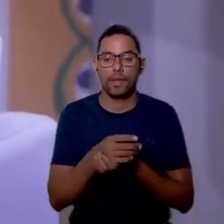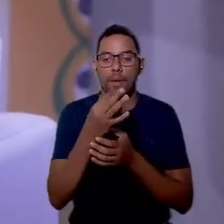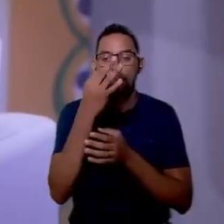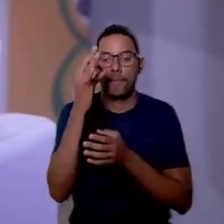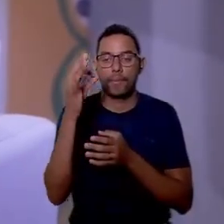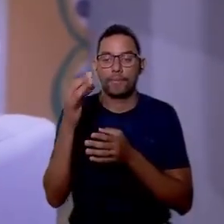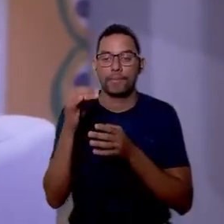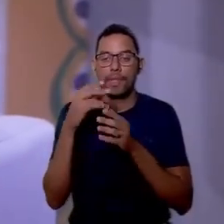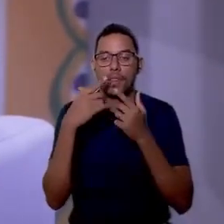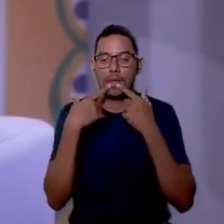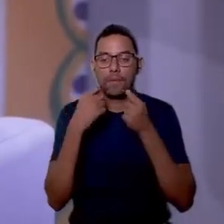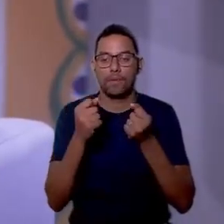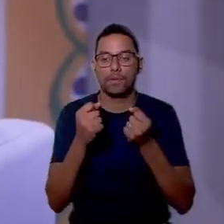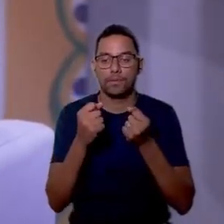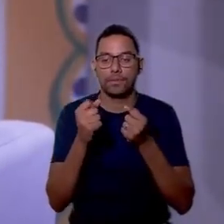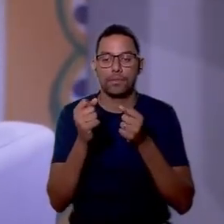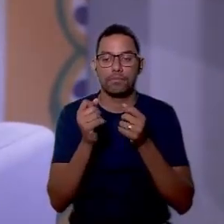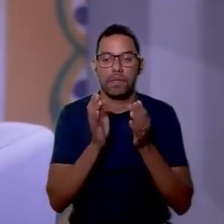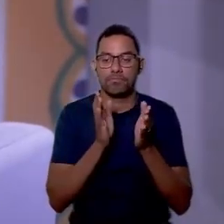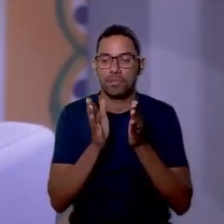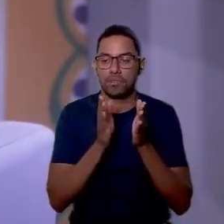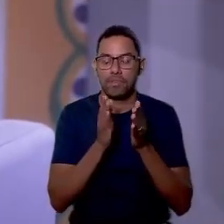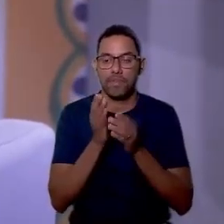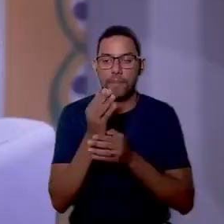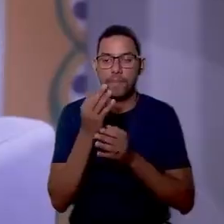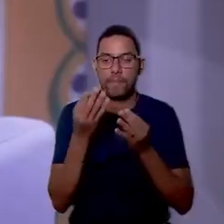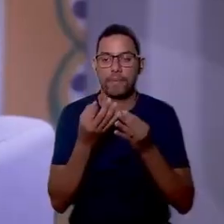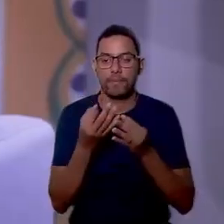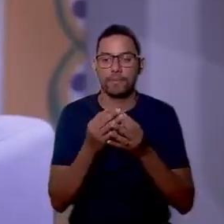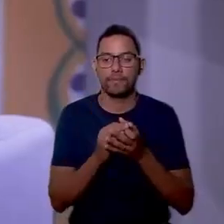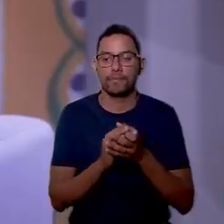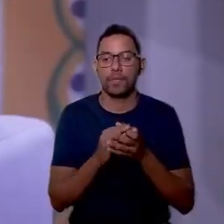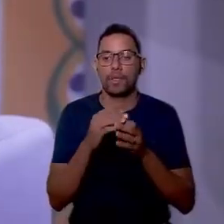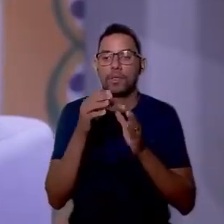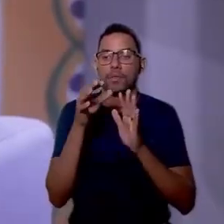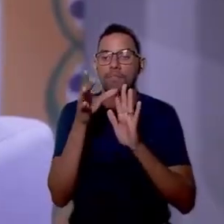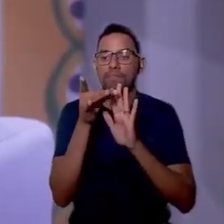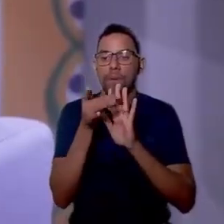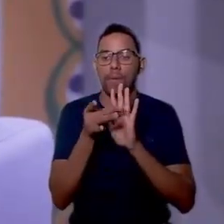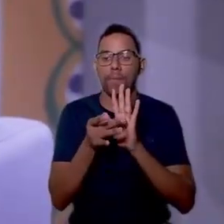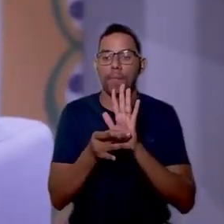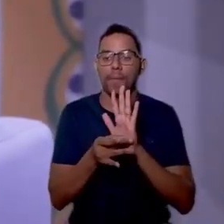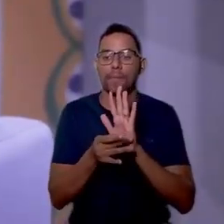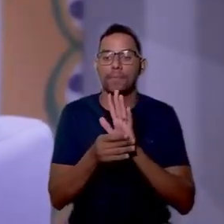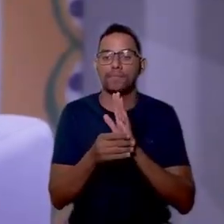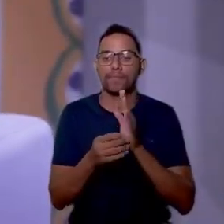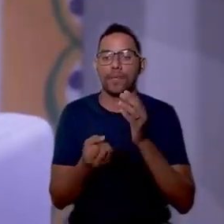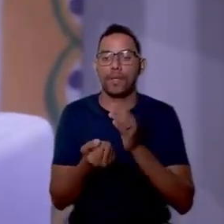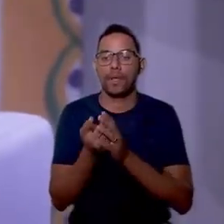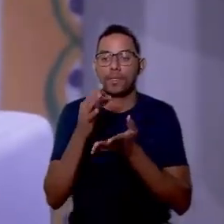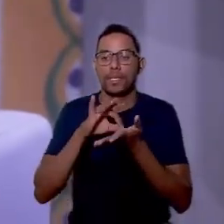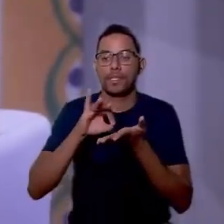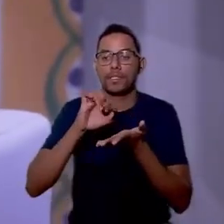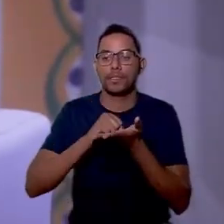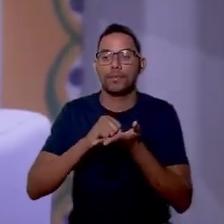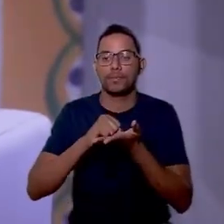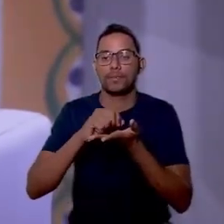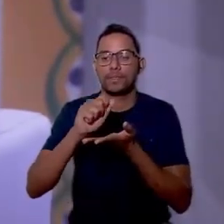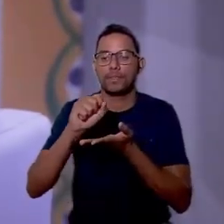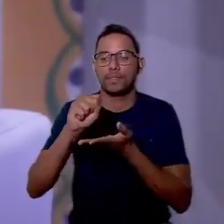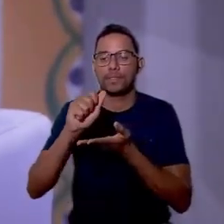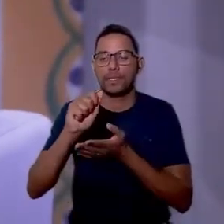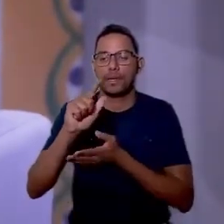de uma linguagem bastante acessível, com o passo a passo da elaboração, da inscrição no SALIC, lá